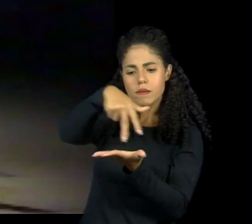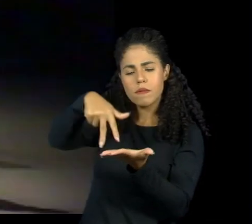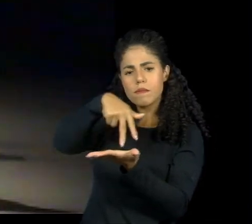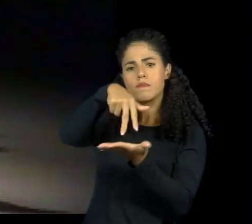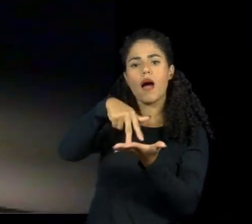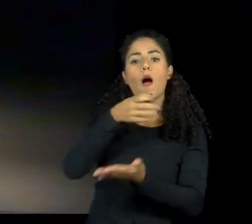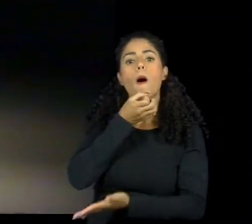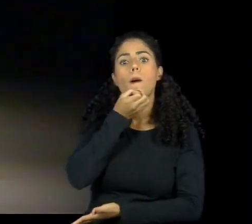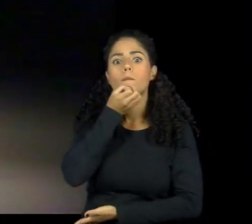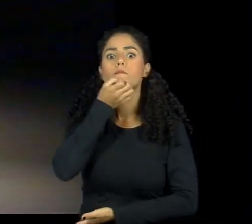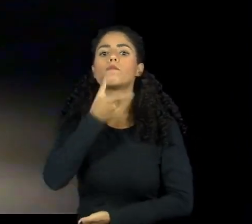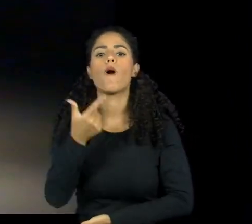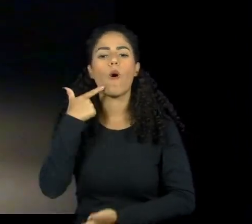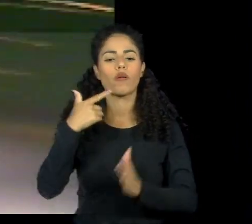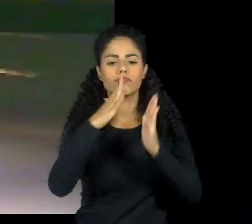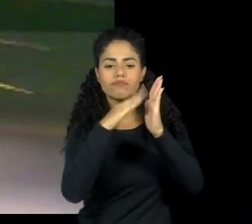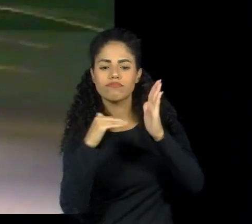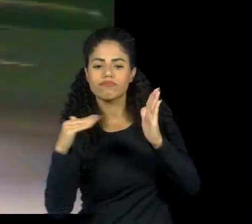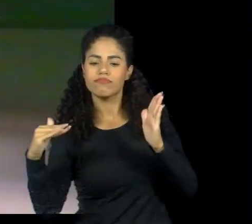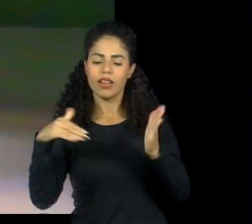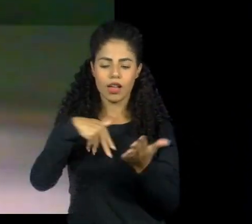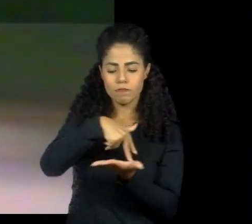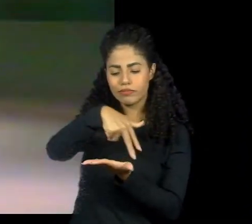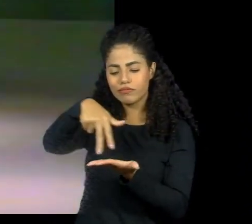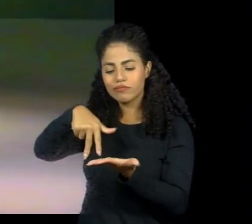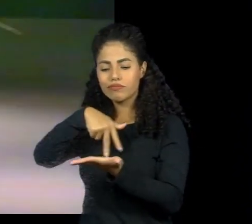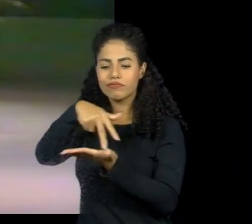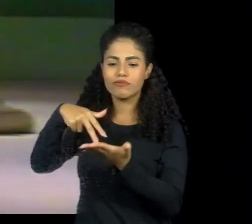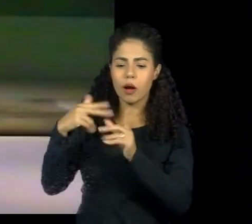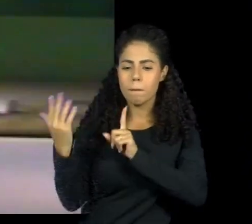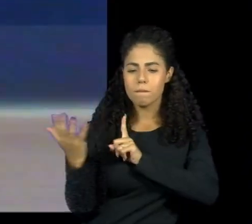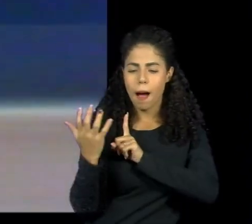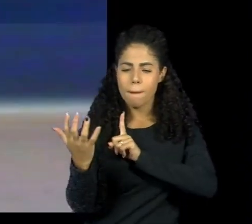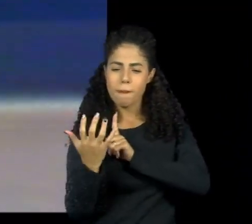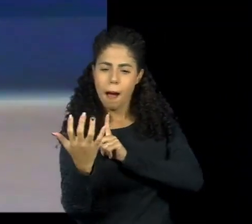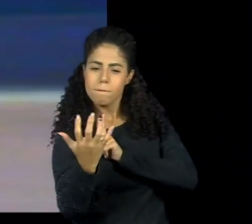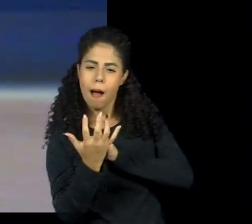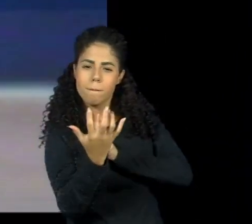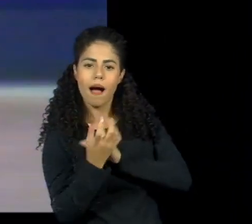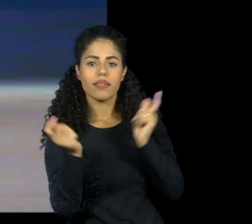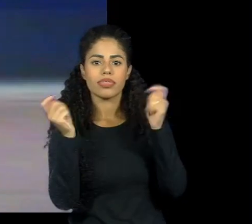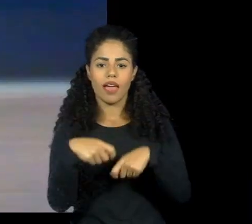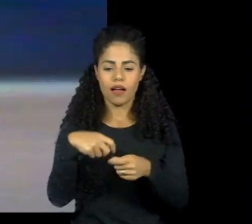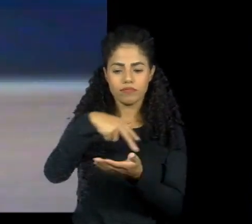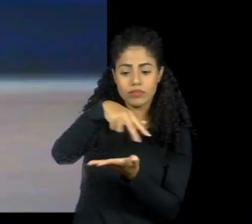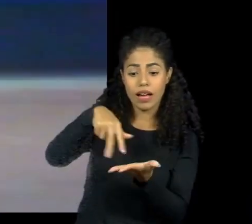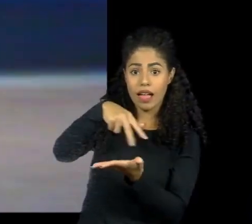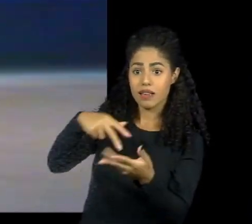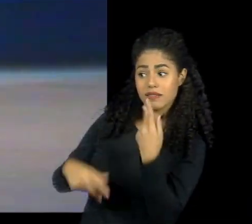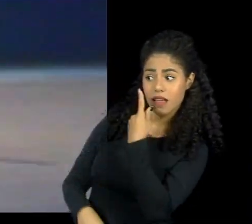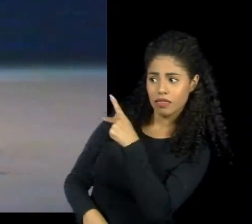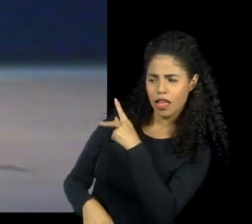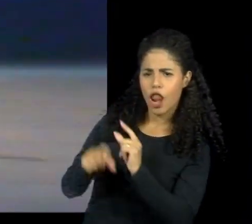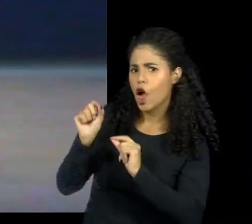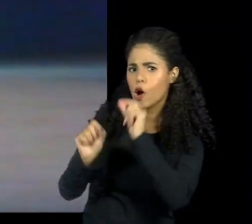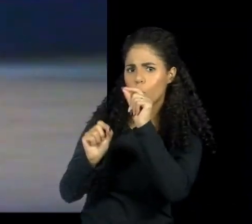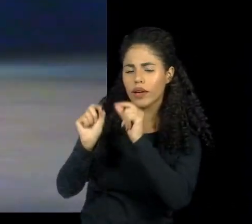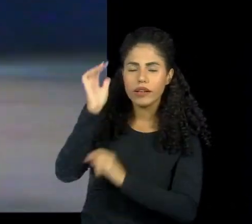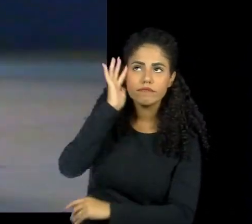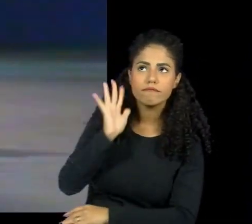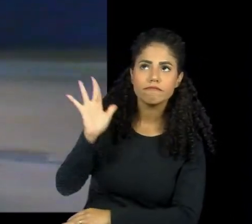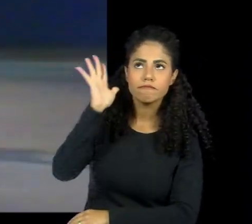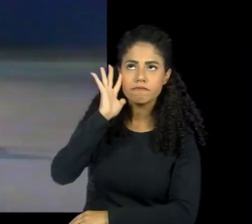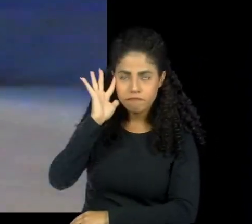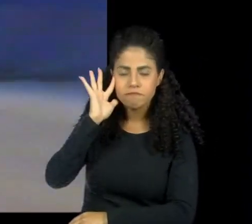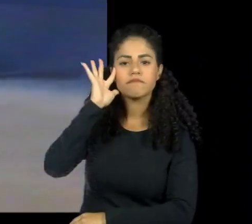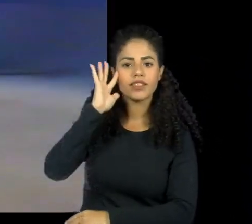a estética dos movimentos inspirados na natureza. Sua dança, na verdade, refletia uma